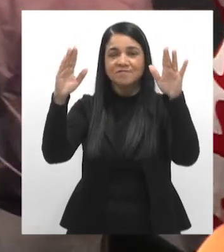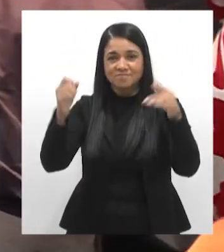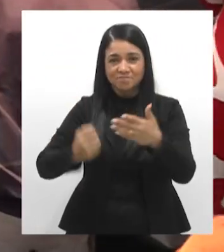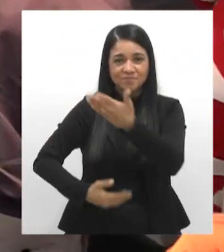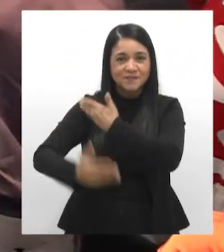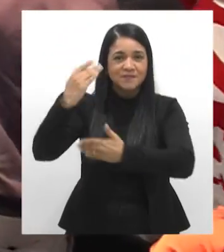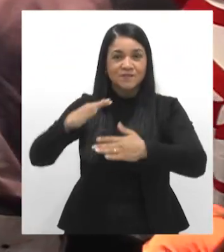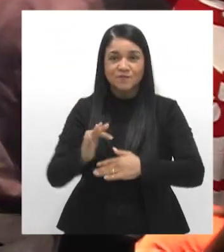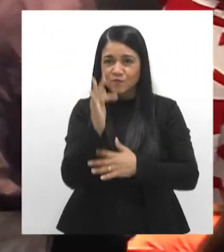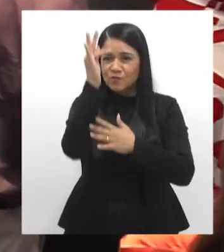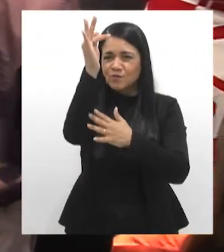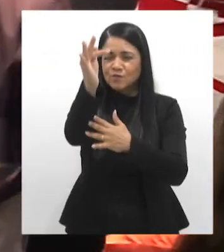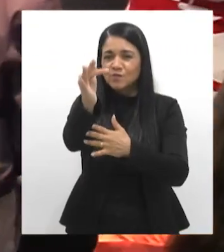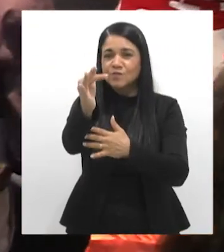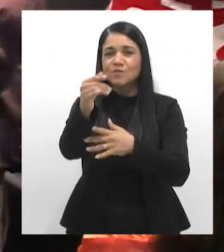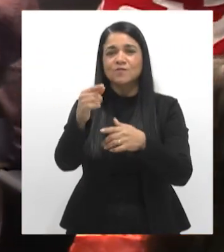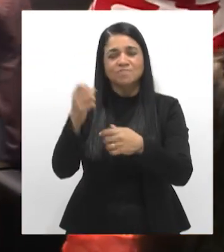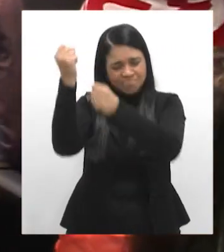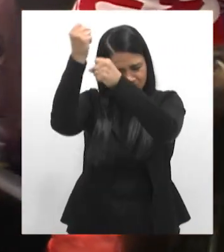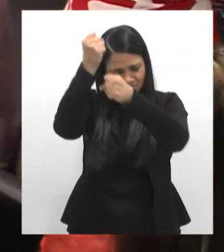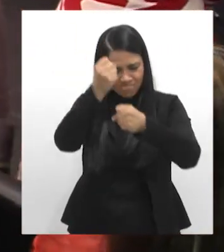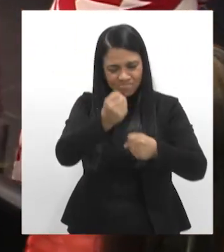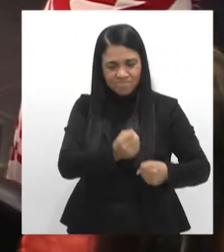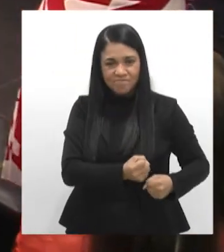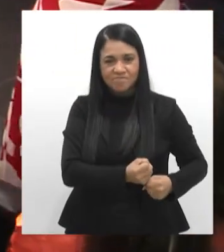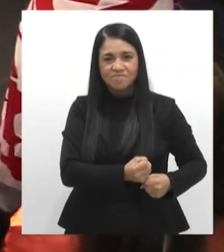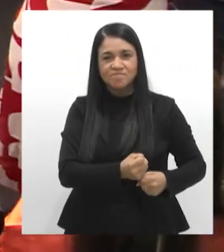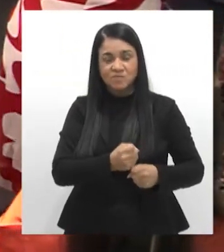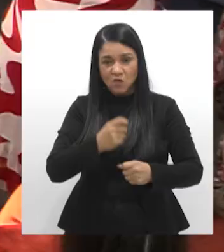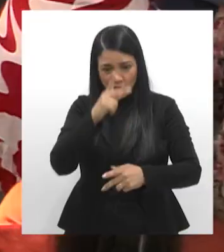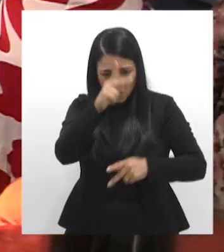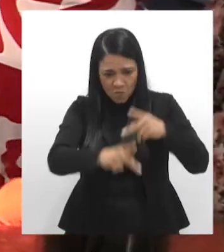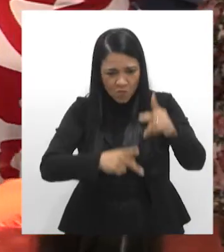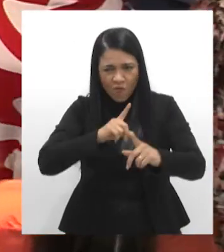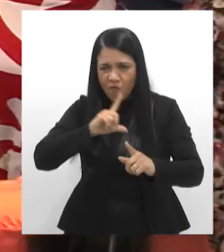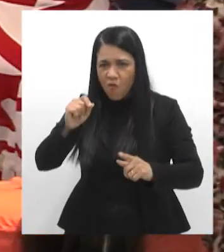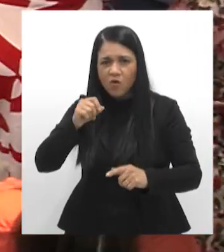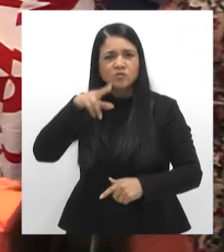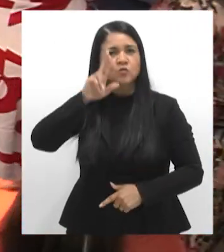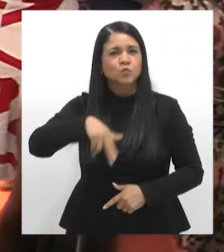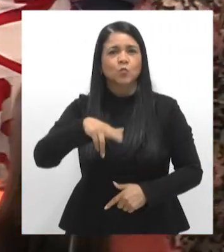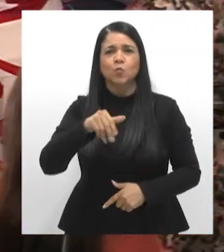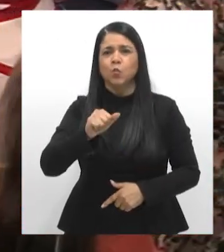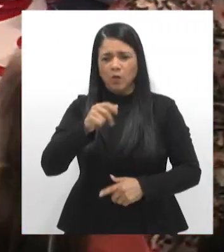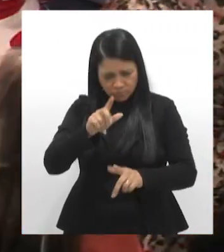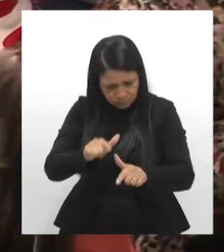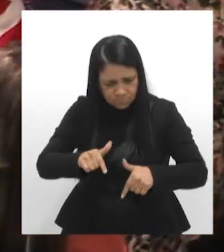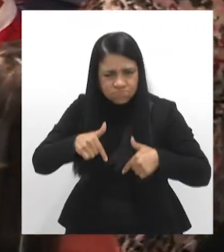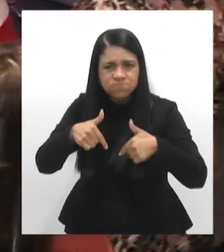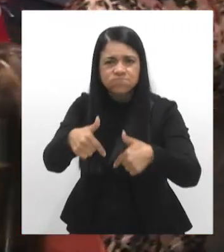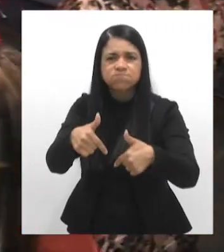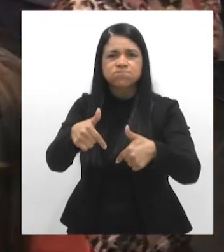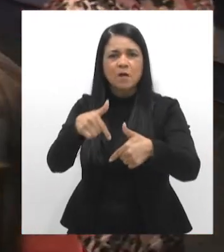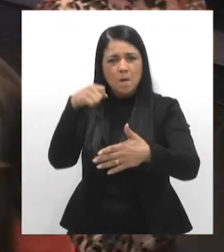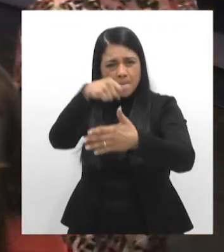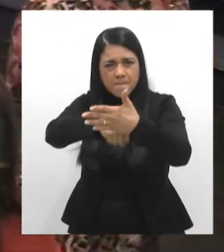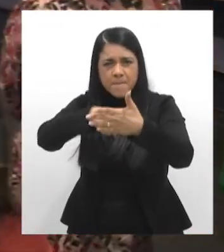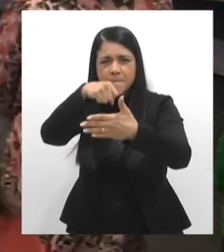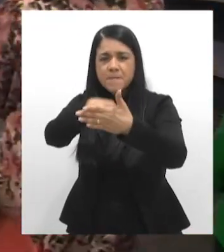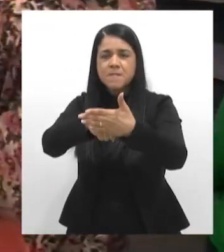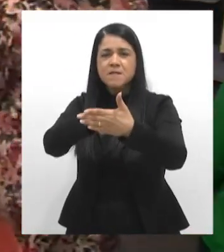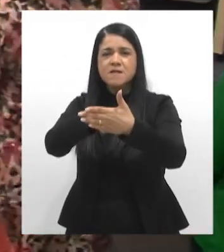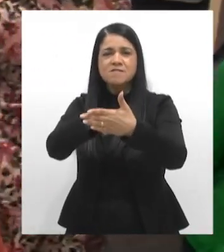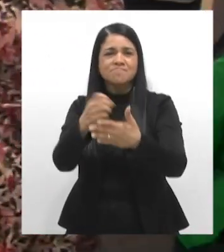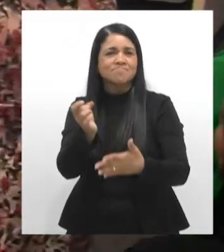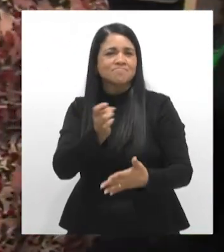Cerques da justiça, clama forte, verás que o filho teu não foge à luta, nem tem ninguém